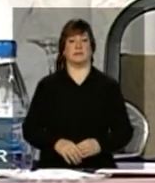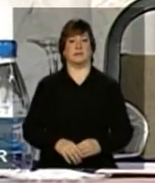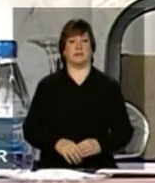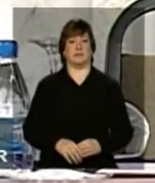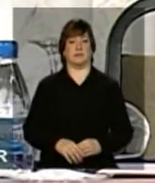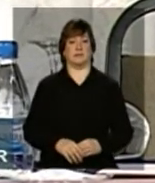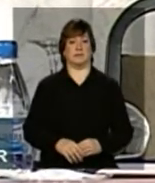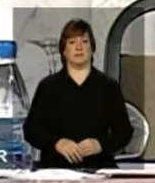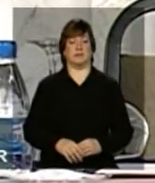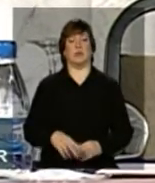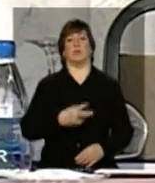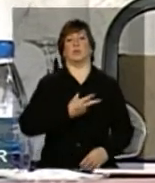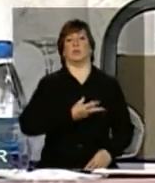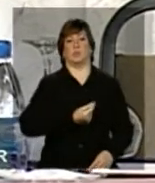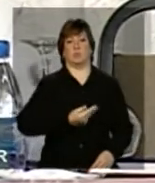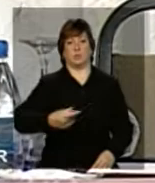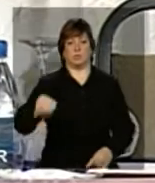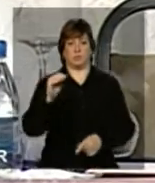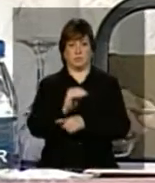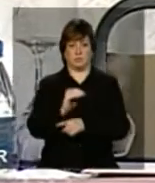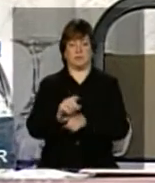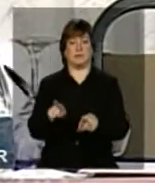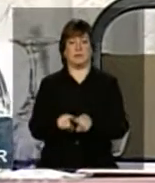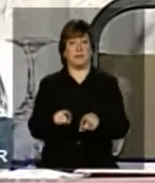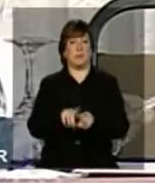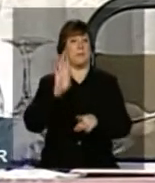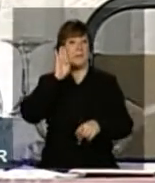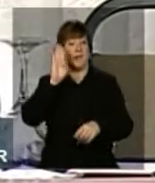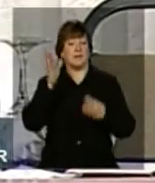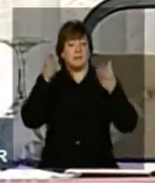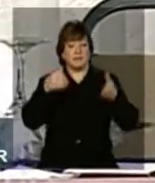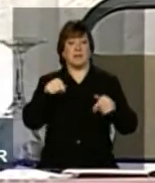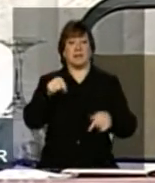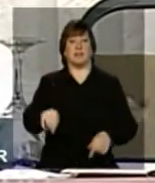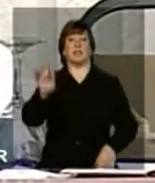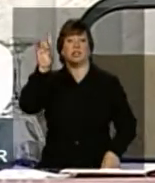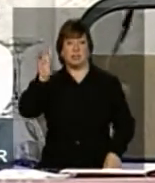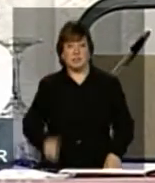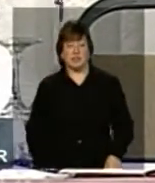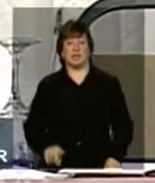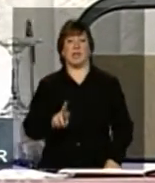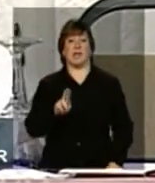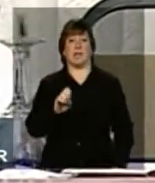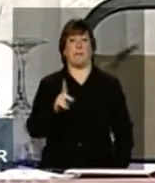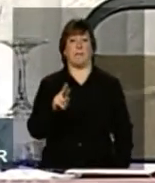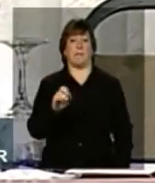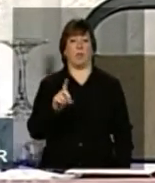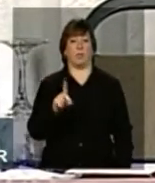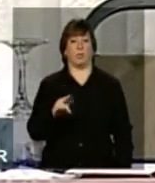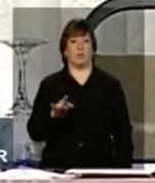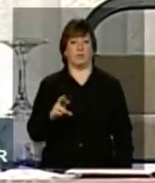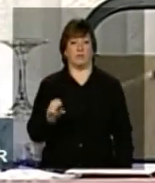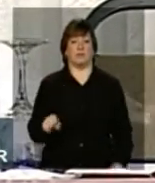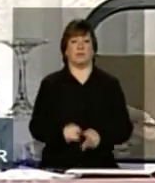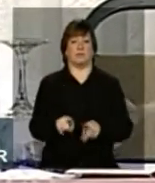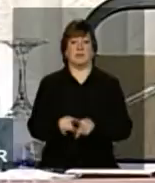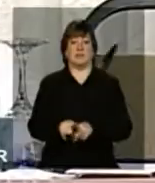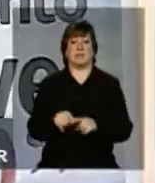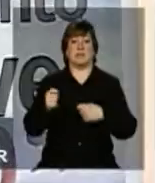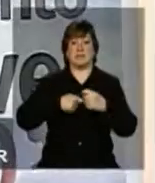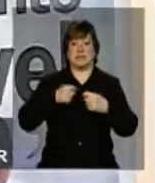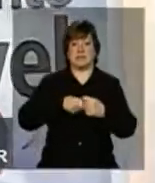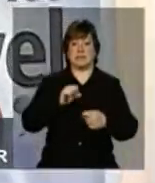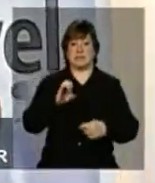e sustentabilidade, mas voltado para direitos reprodutivos e sexuais, e eu participarei desta